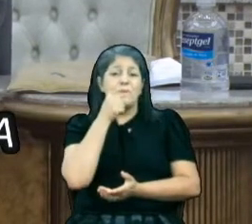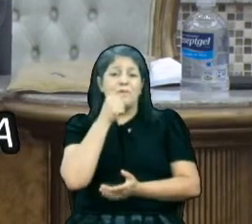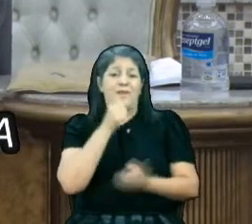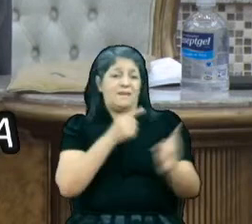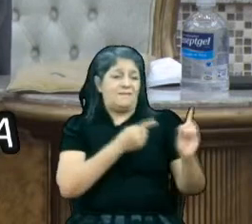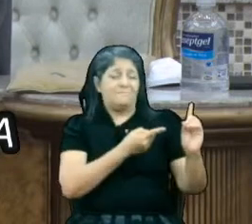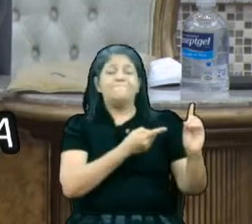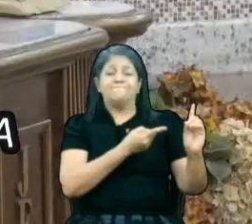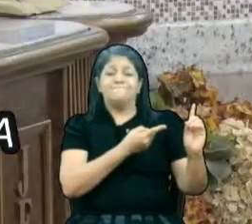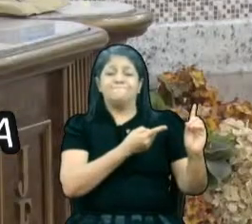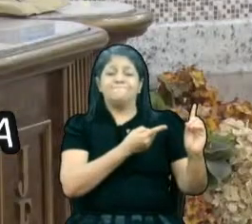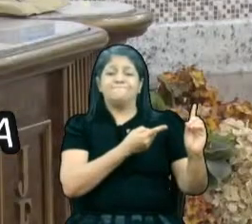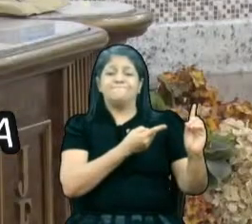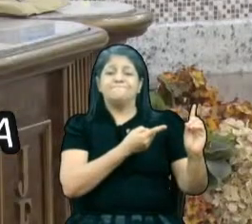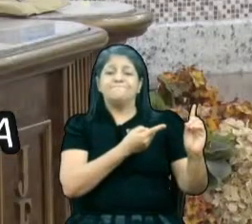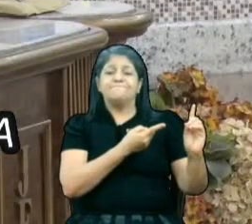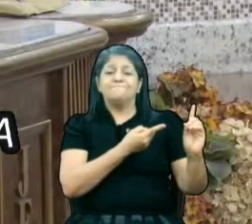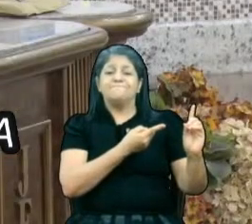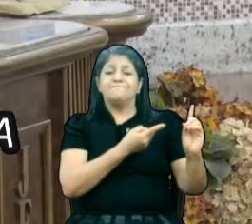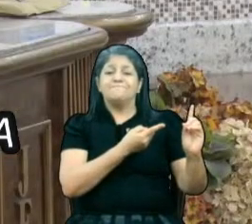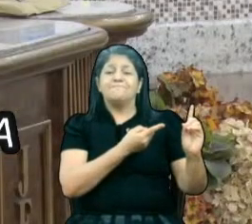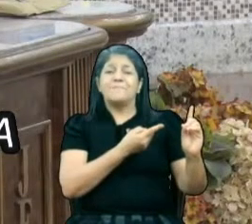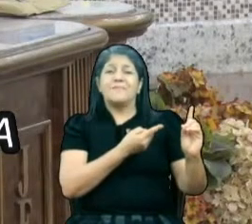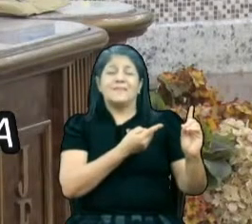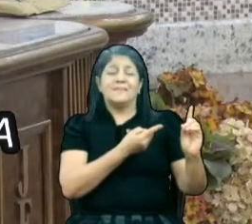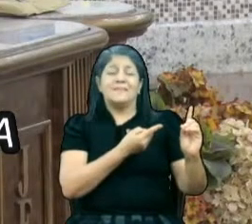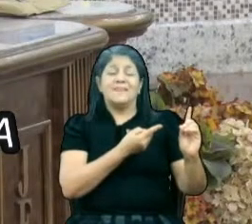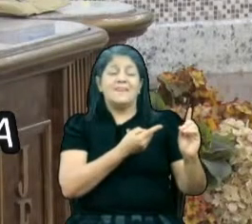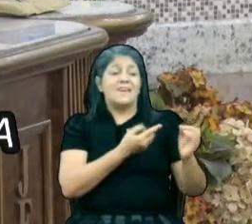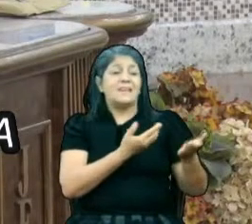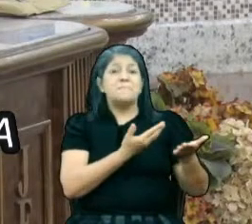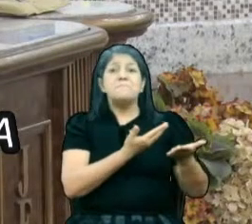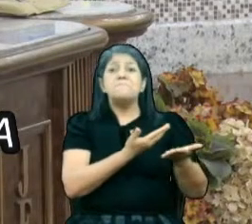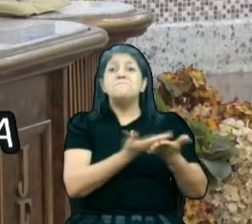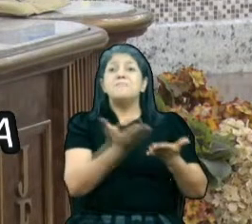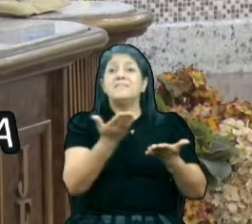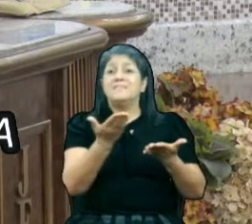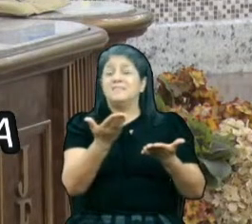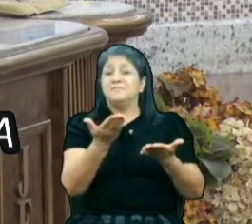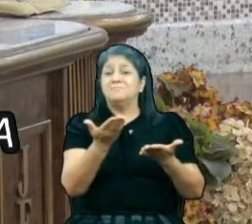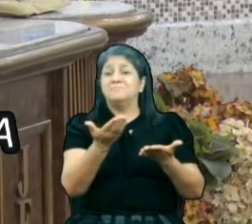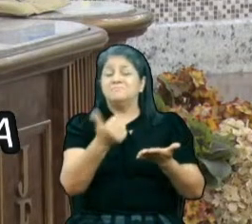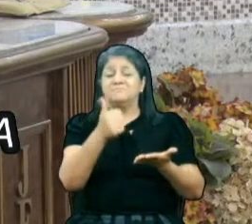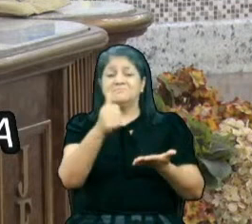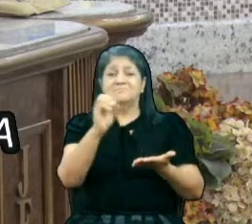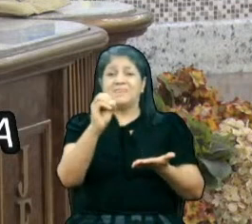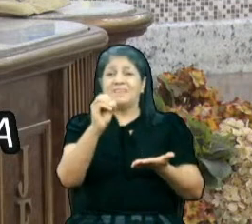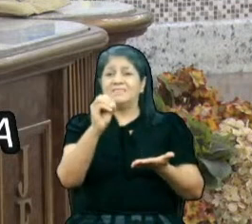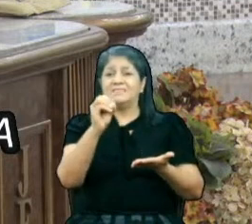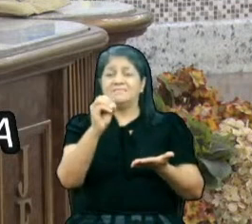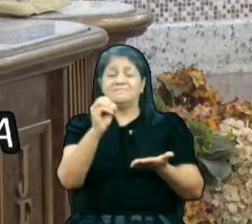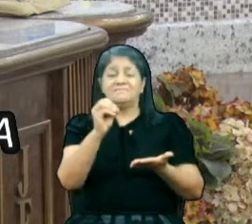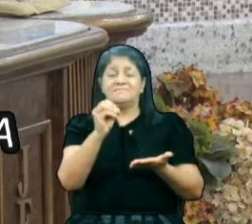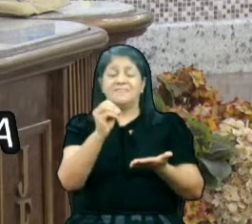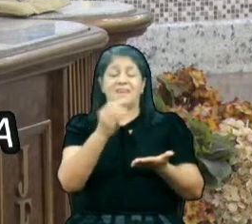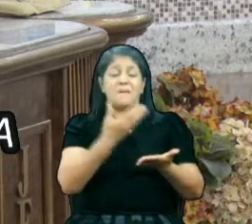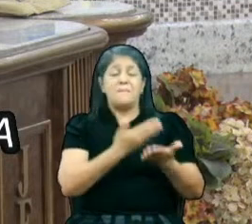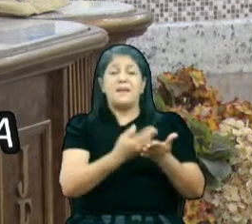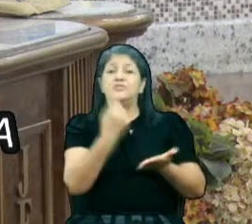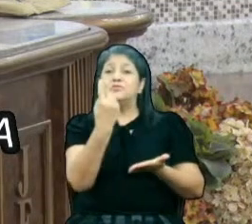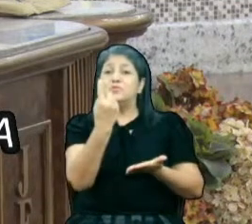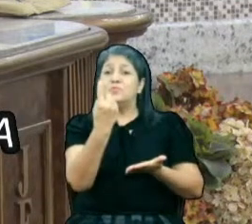vamos vamos juntos ou qual a mulher que tendo dez dracmas se